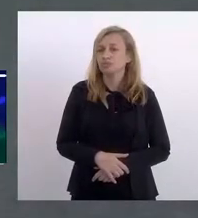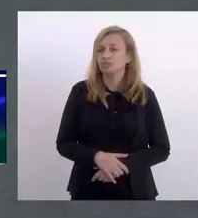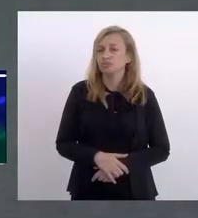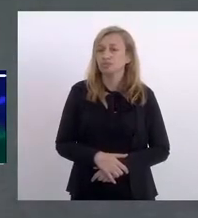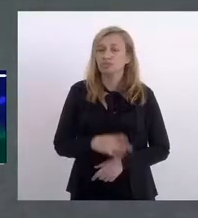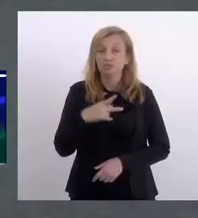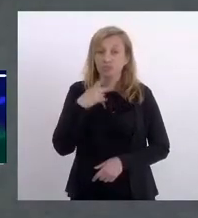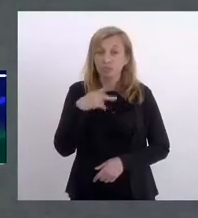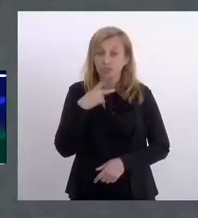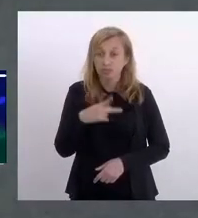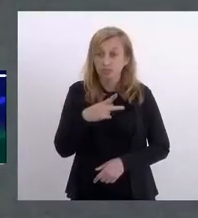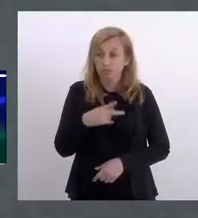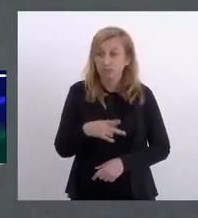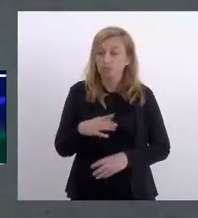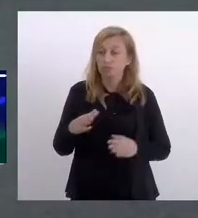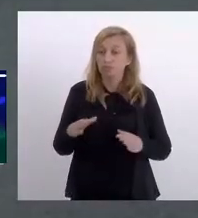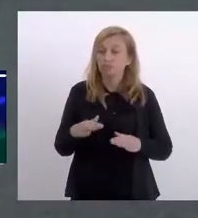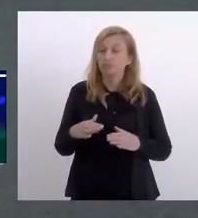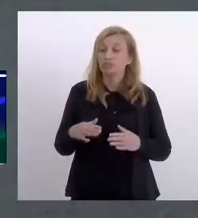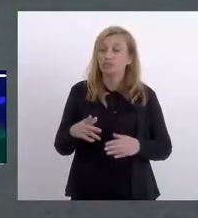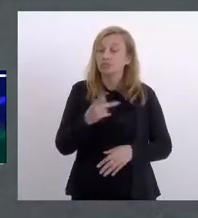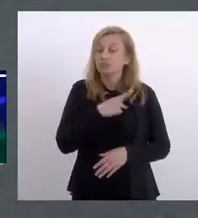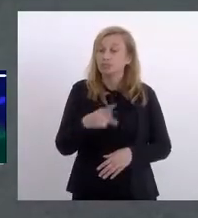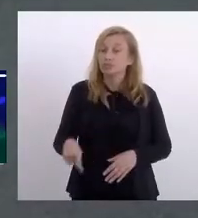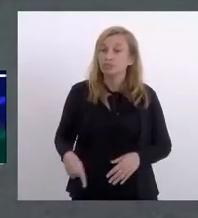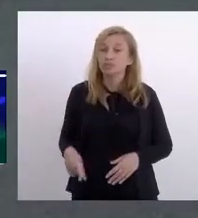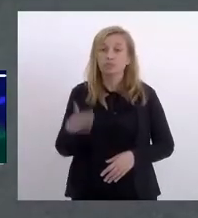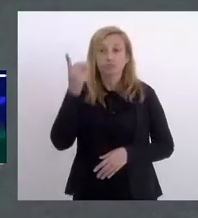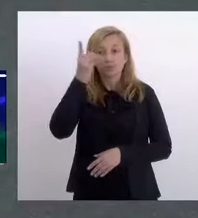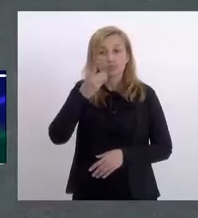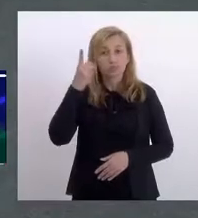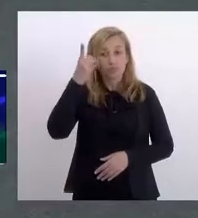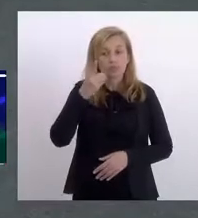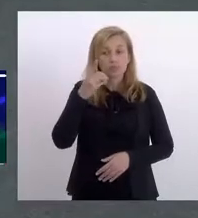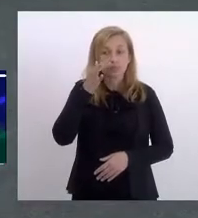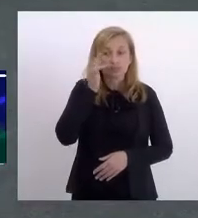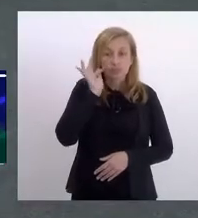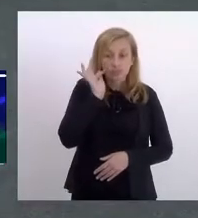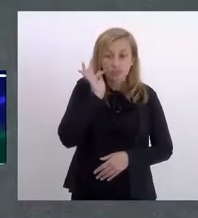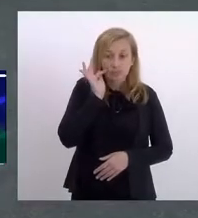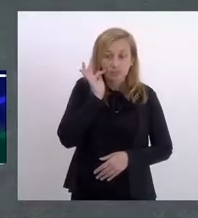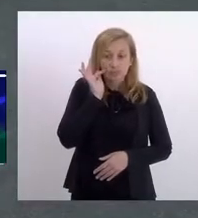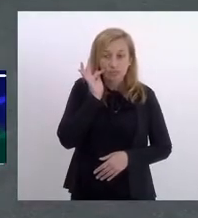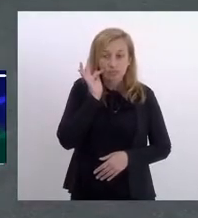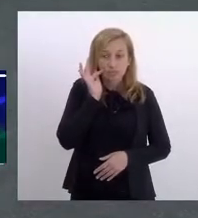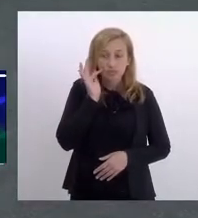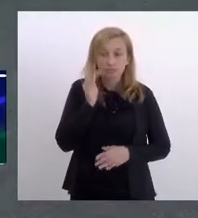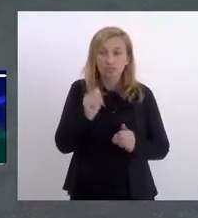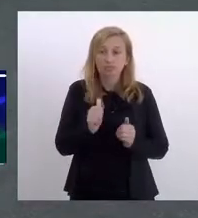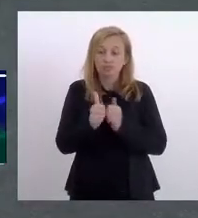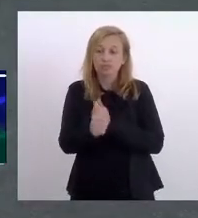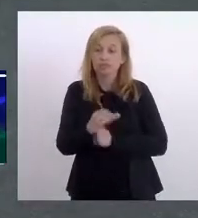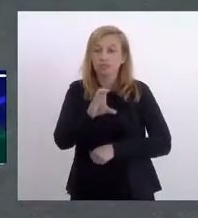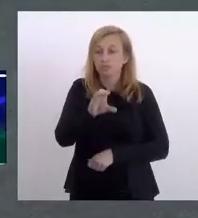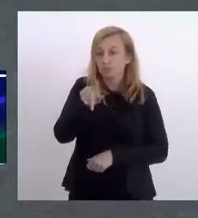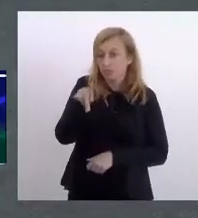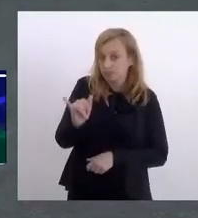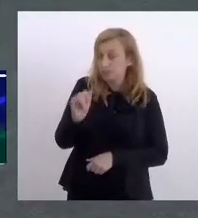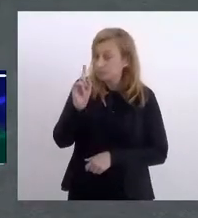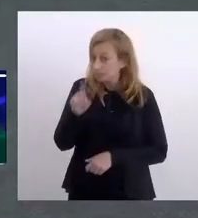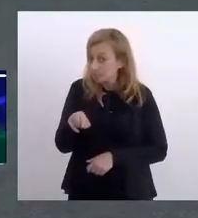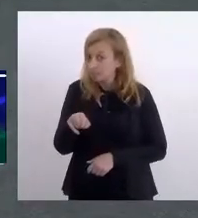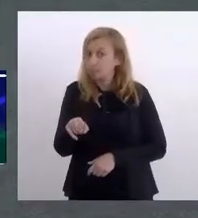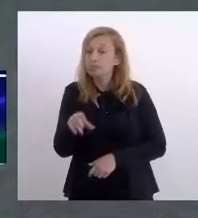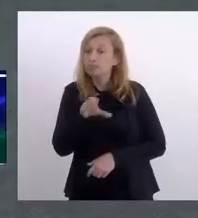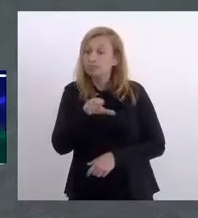referendar o que foi a presidência do deputado Flávio Serafini à frente dessa CPI, né?